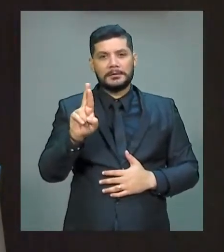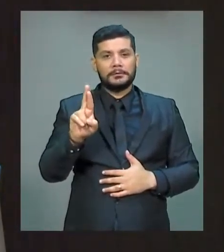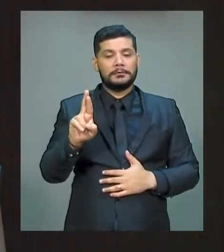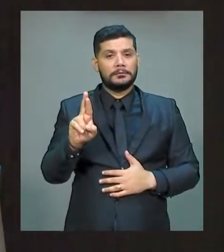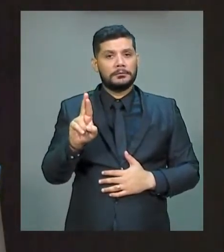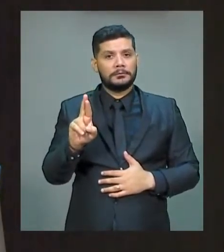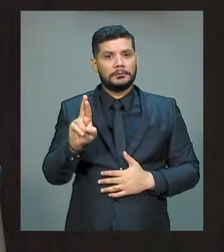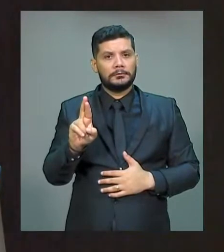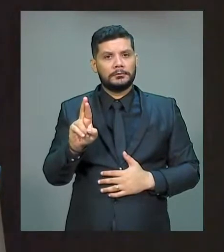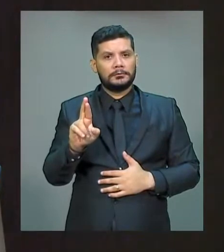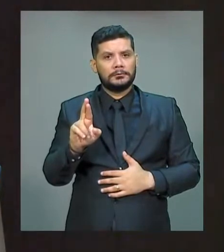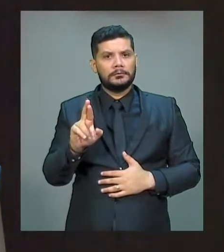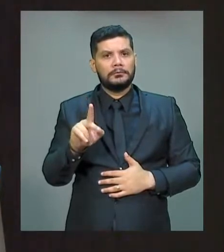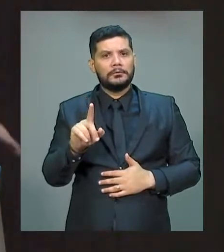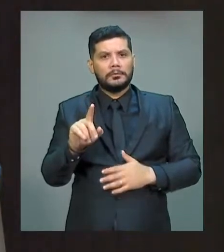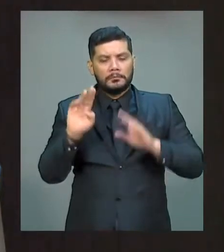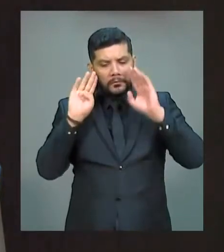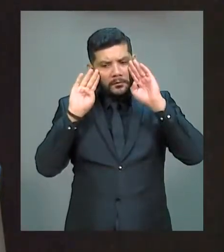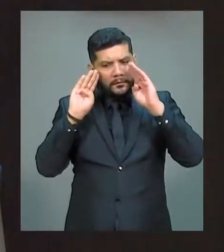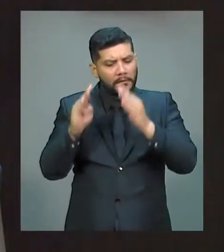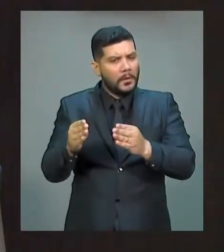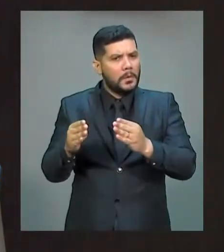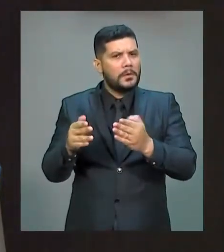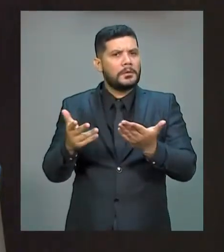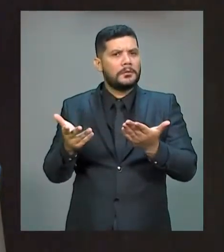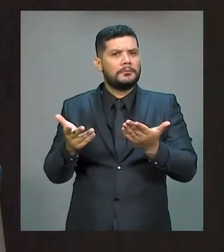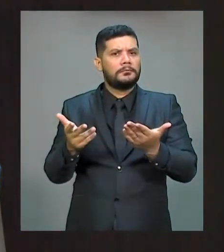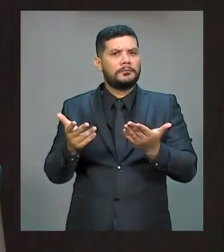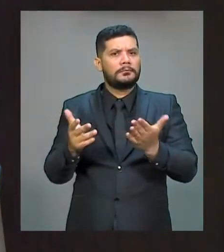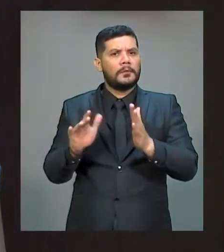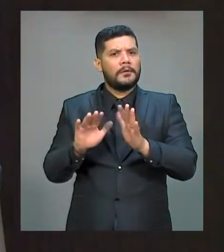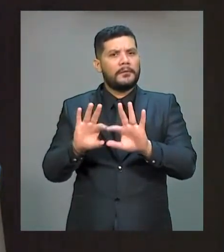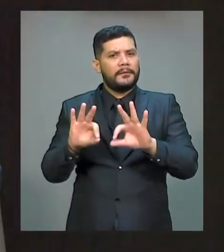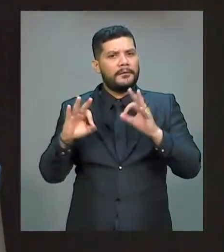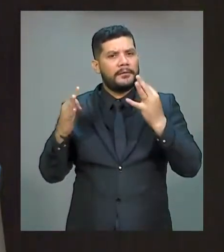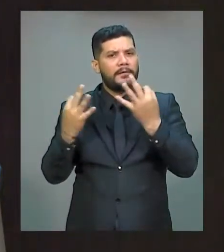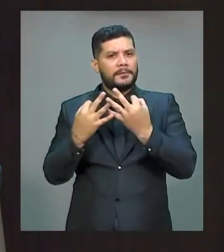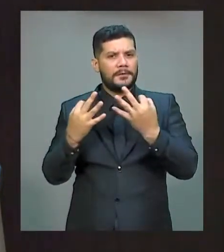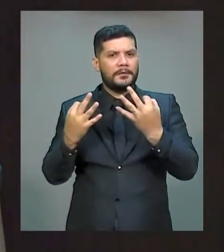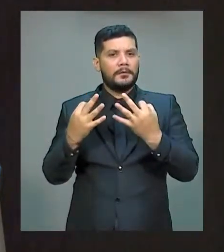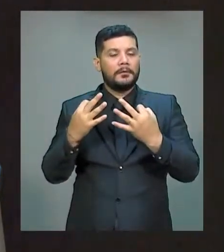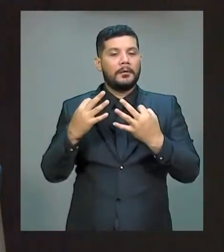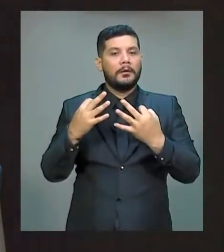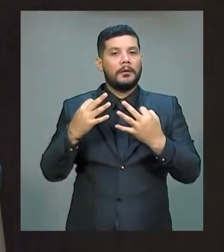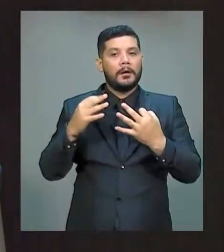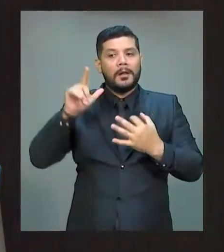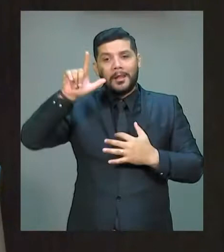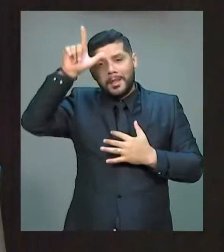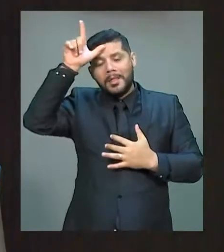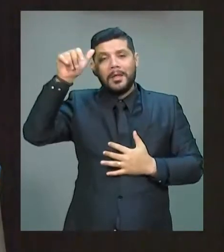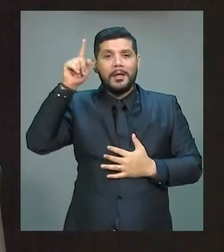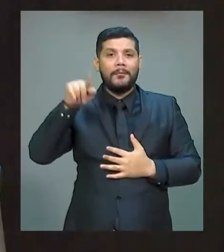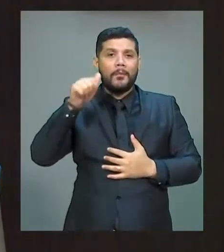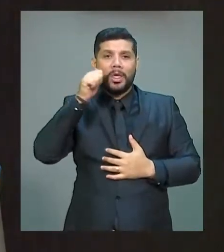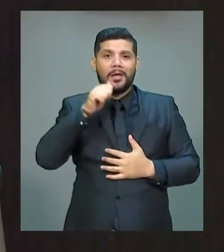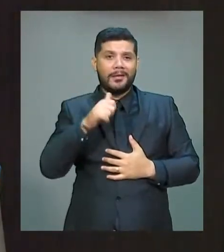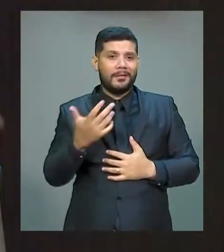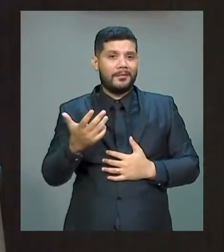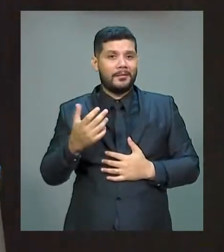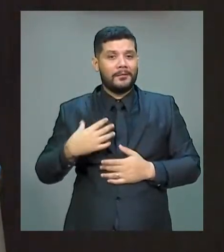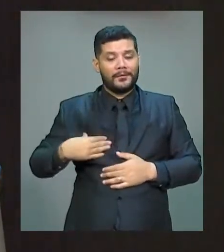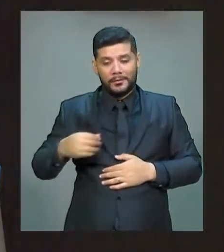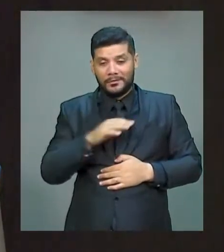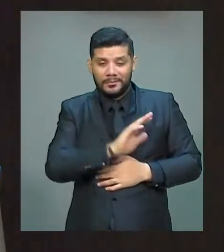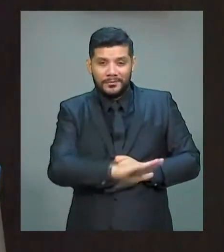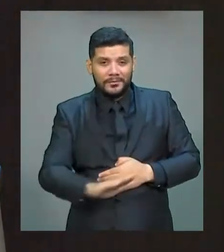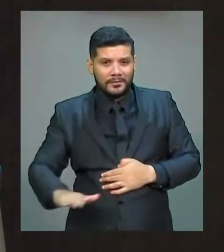programa focalizado para as famílias lideradas por mulheres com filhos pequenos, nos